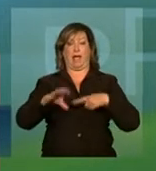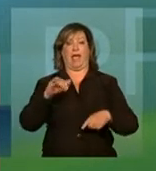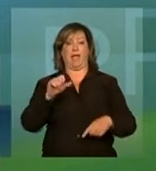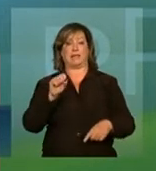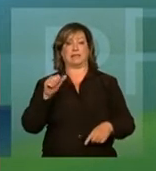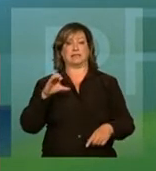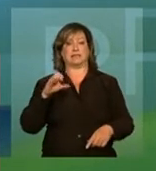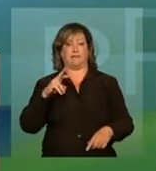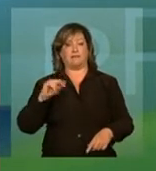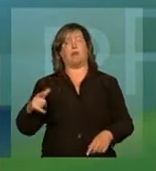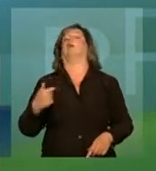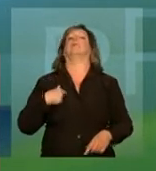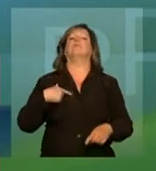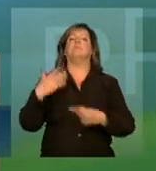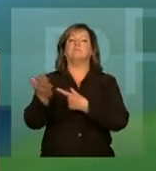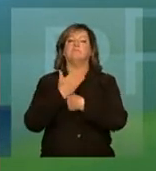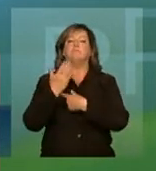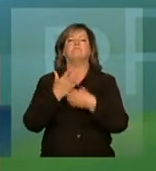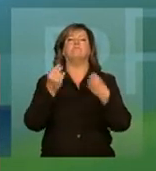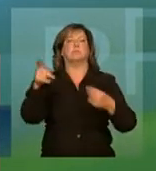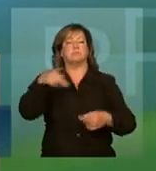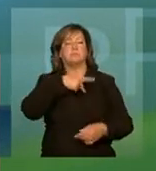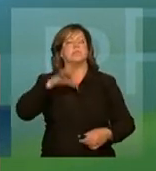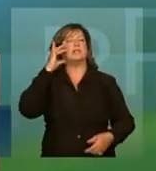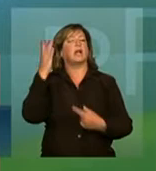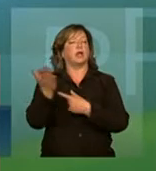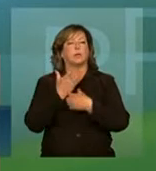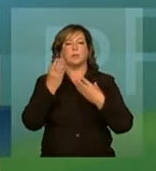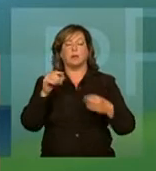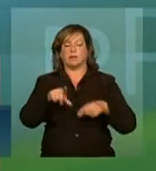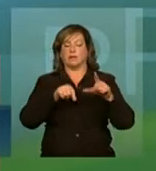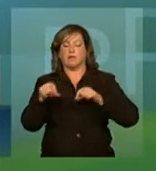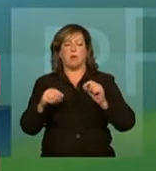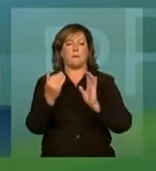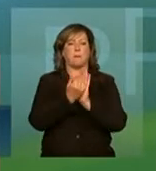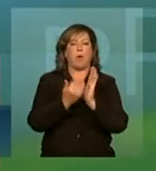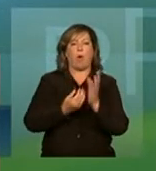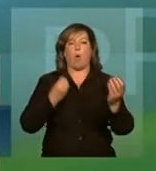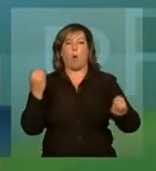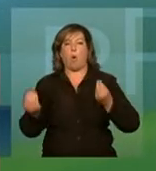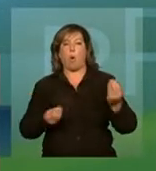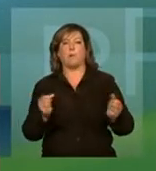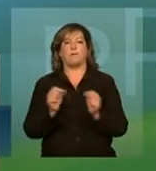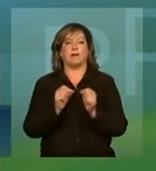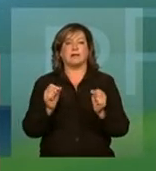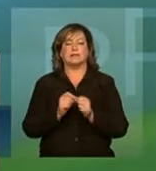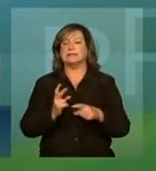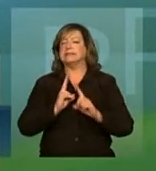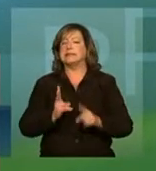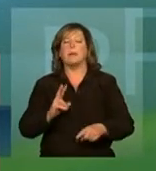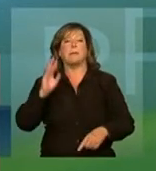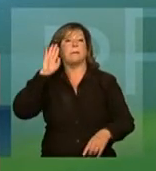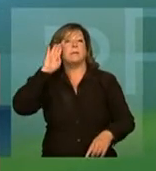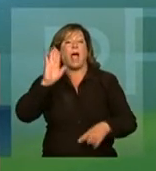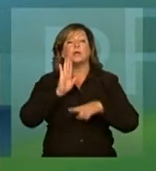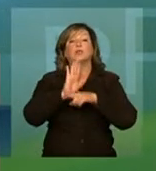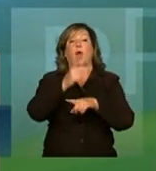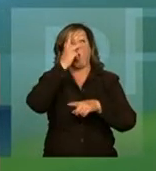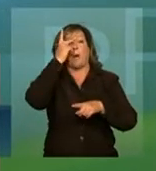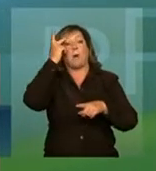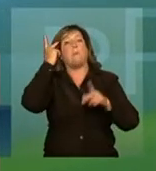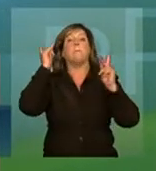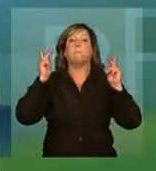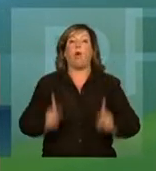tive o apoio e a participação direta da presidenta para estruturar e definir os programas, buscando sempre o interesse público, procurando assegurar